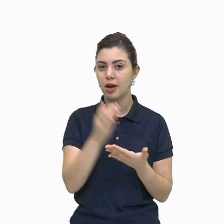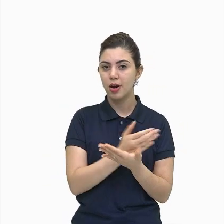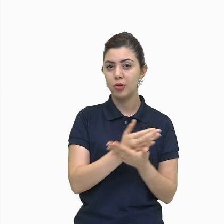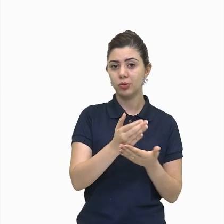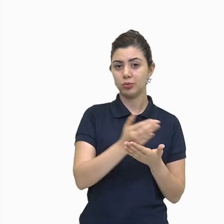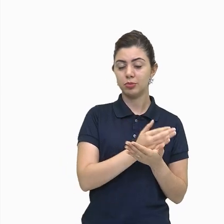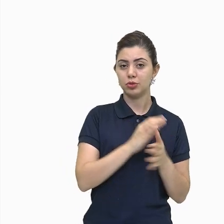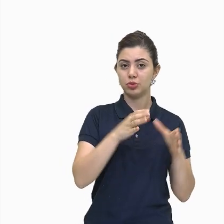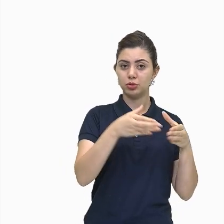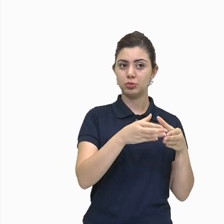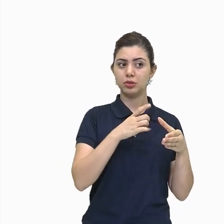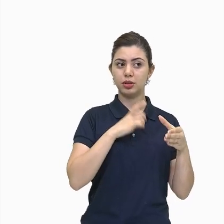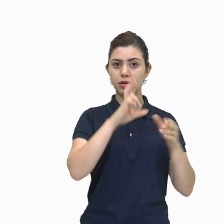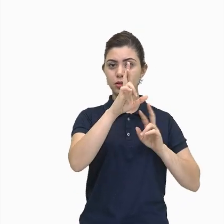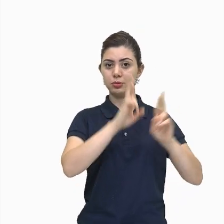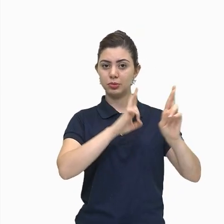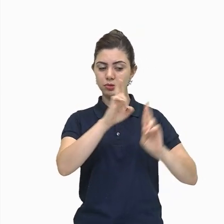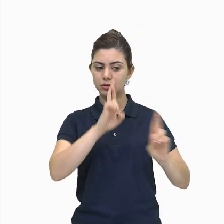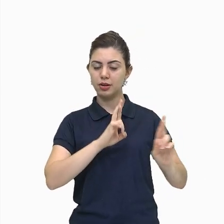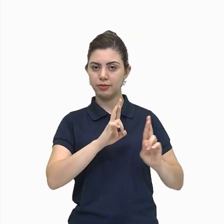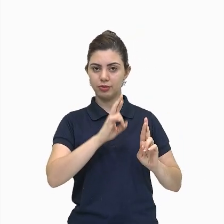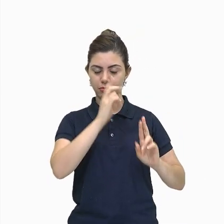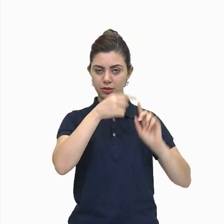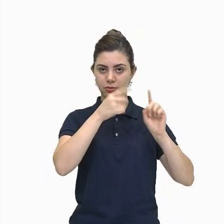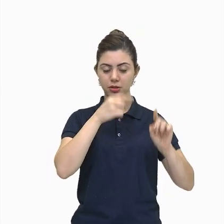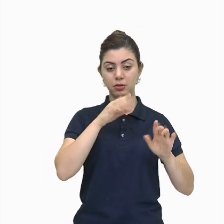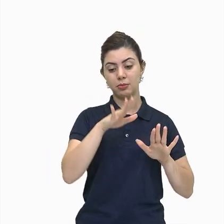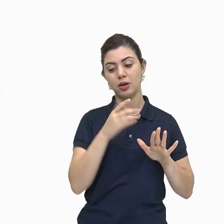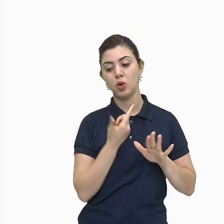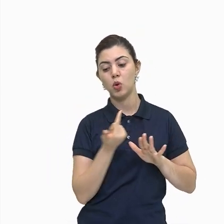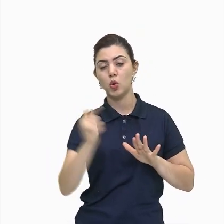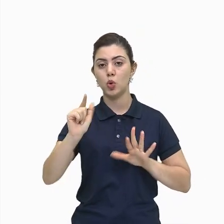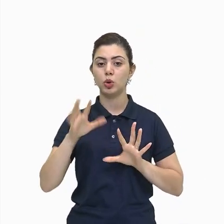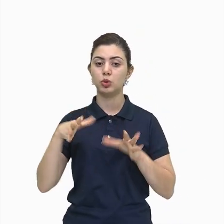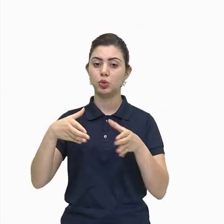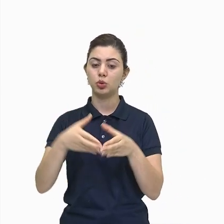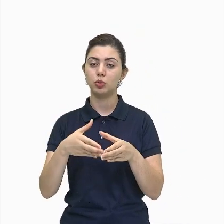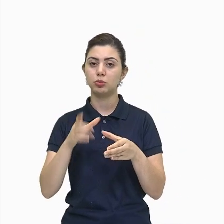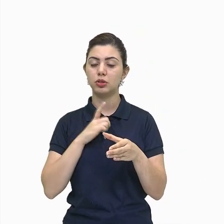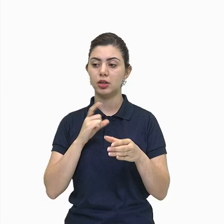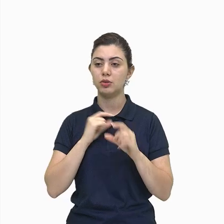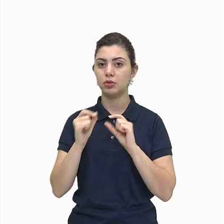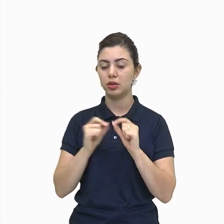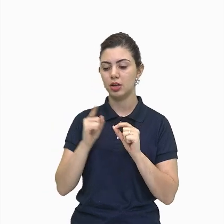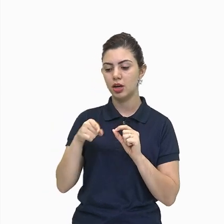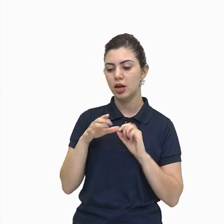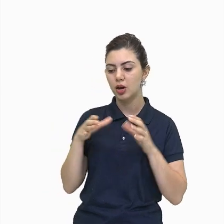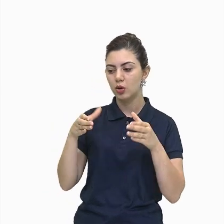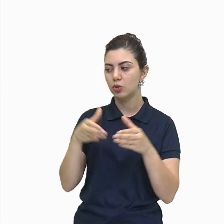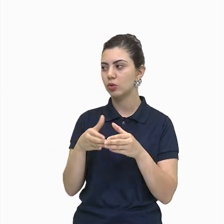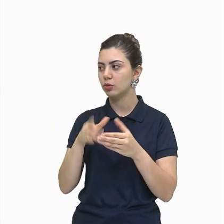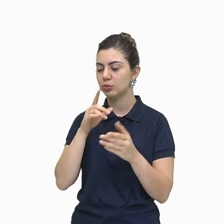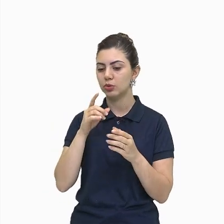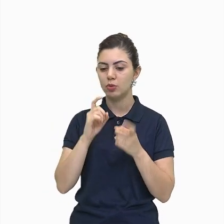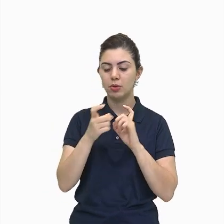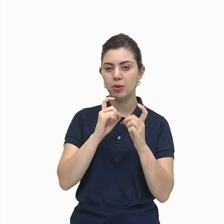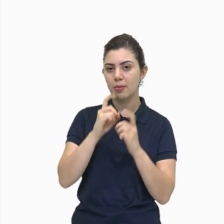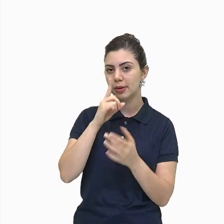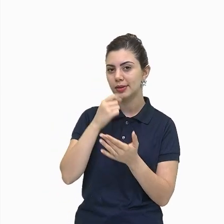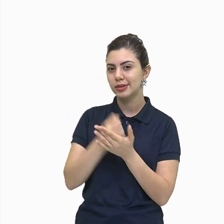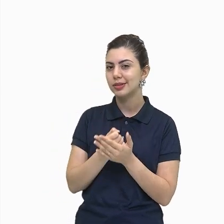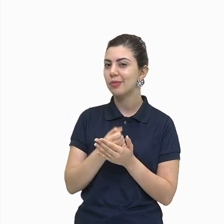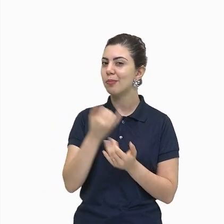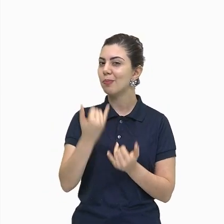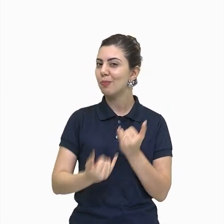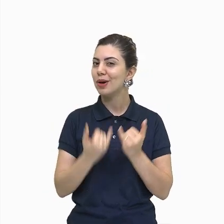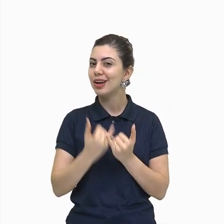lideranças chefiando, em outras nós vamos ter então essa questão da coletividade na tomada de decisões, o que lembra muitas